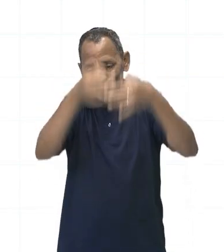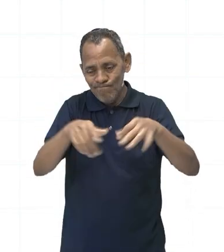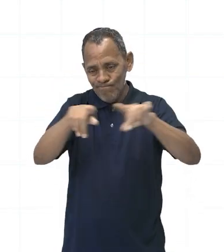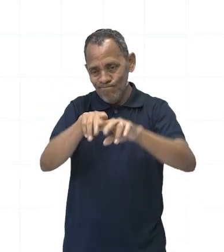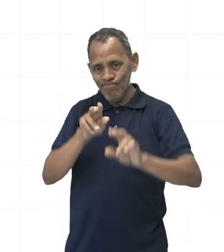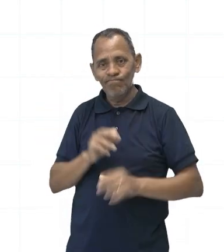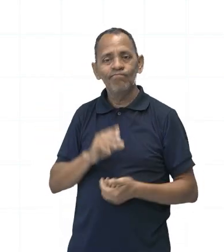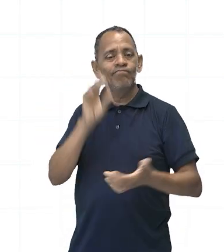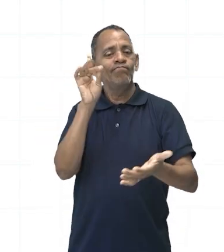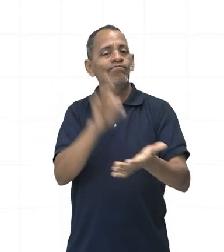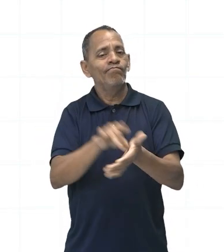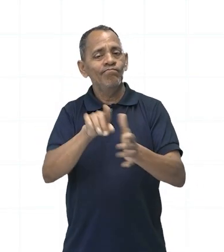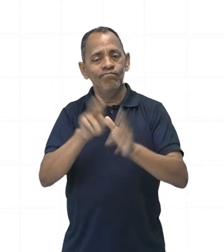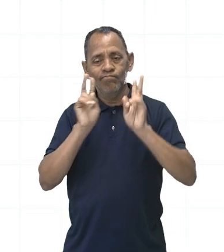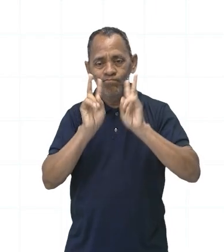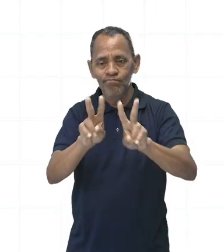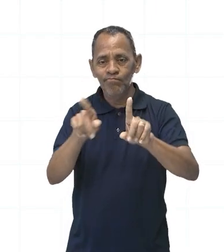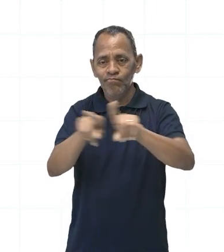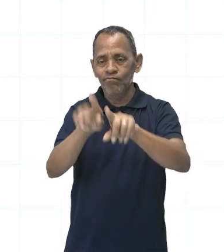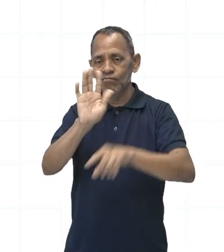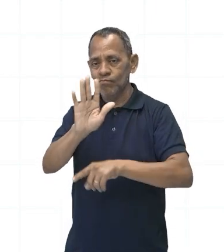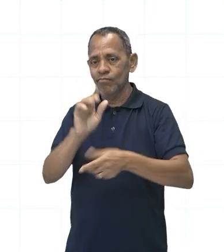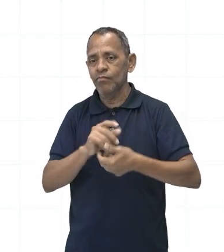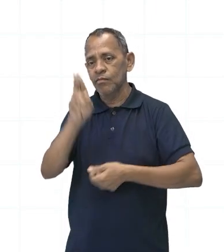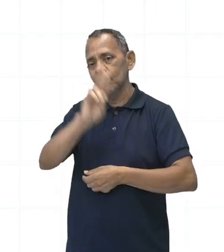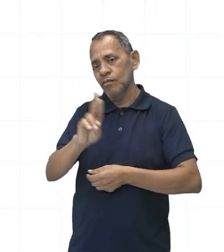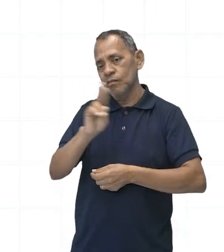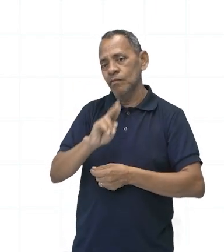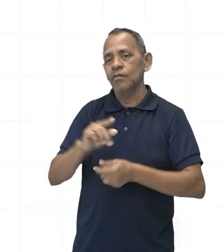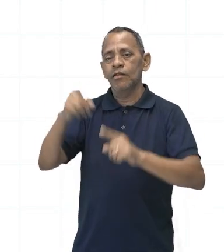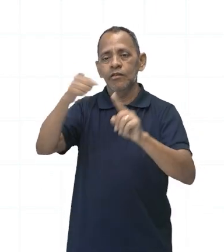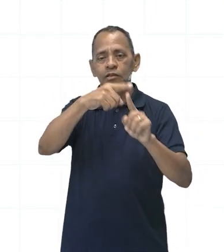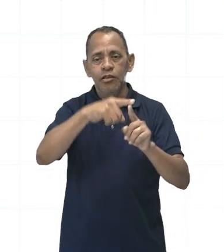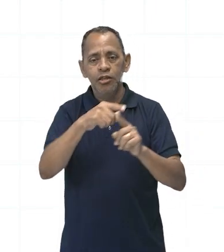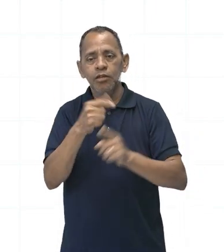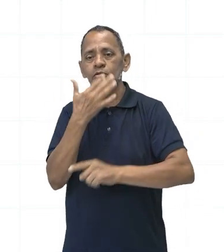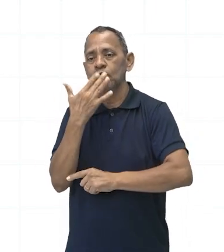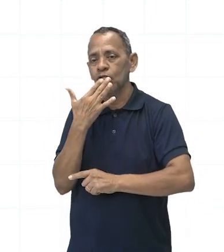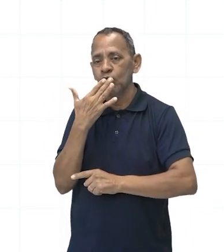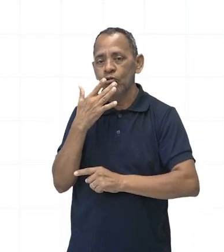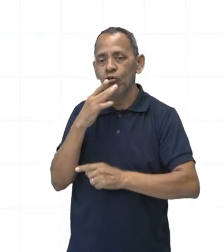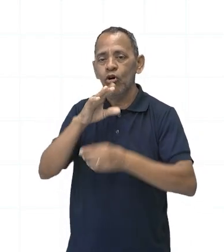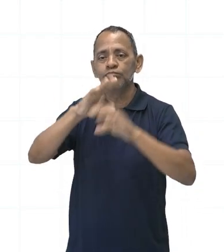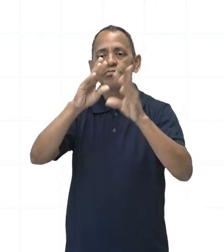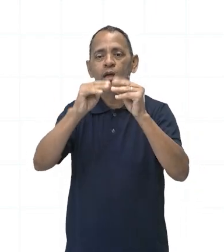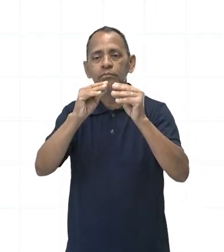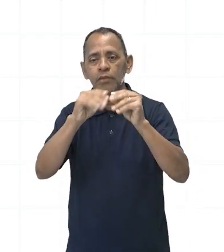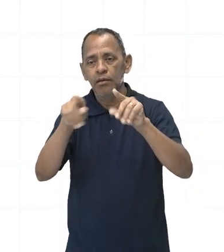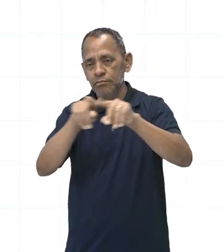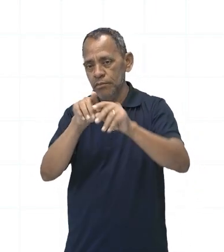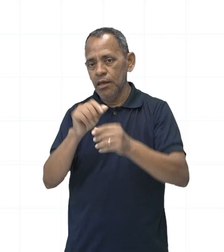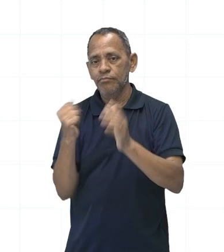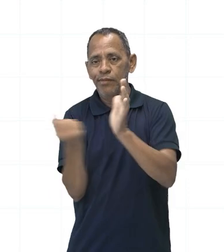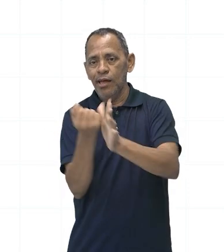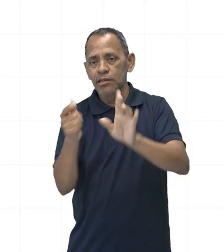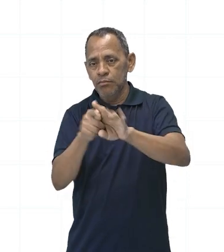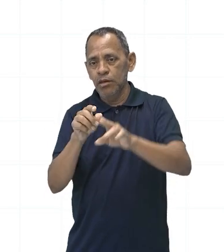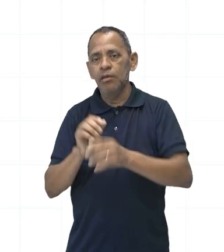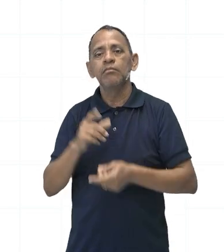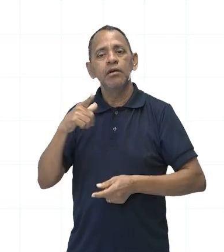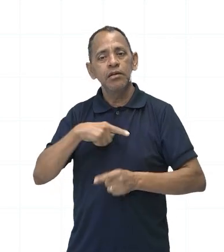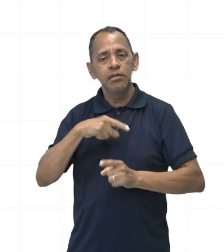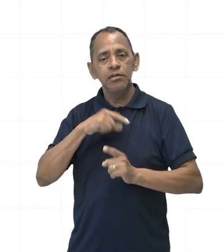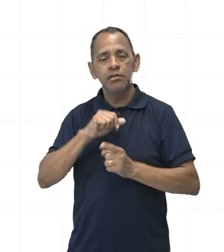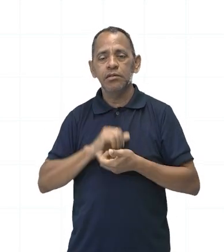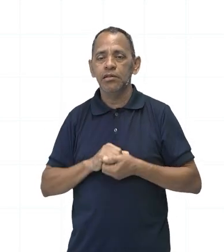realidade visual, mas usa formas, cores, texturas e marcas gestuais para alcançar seu